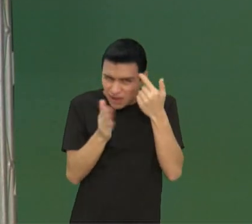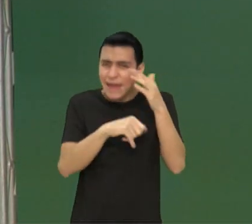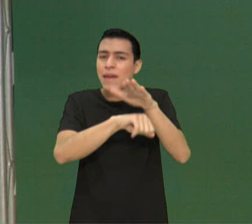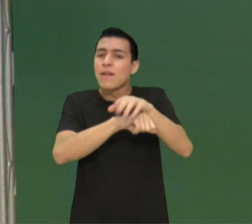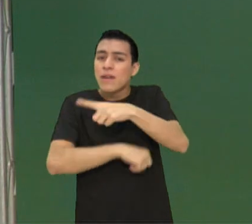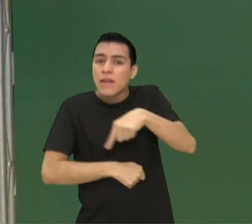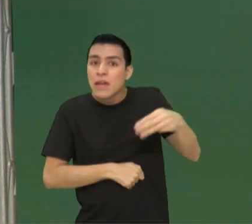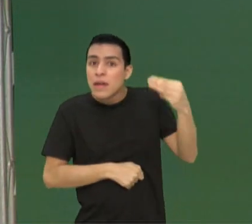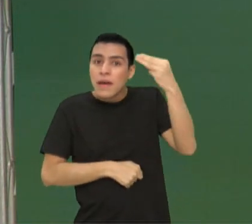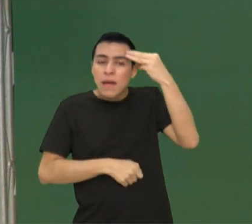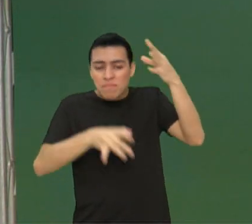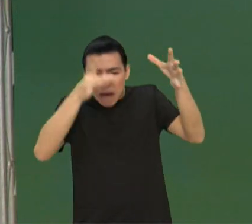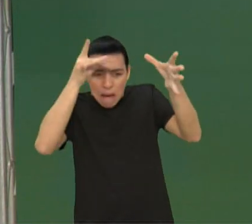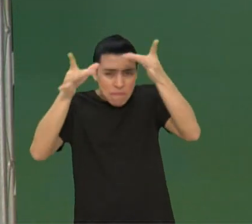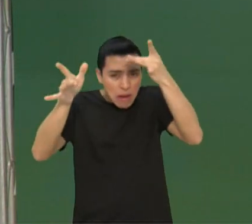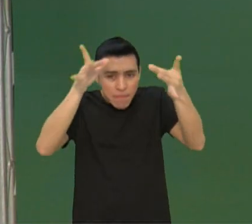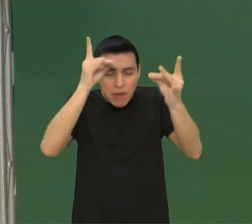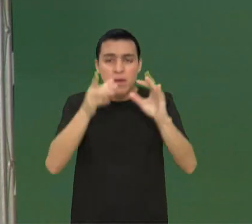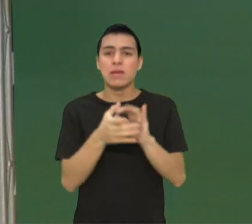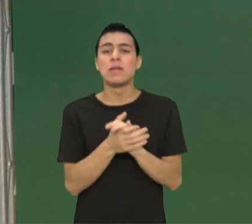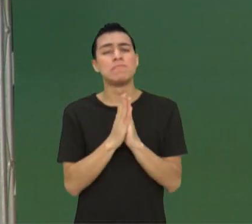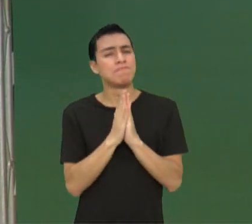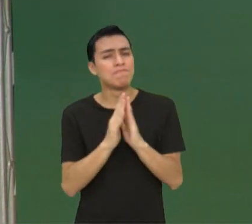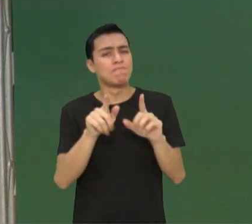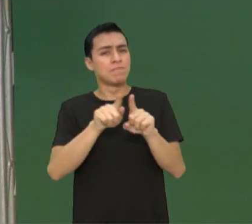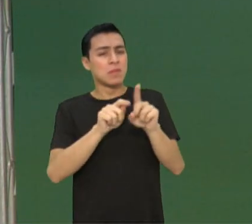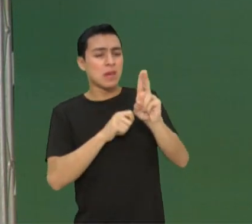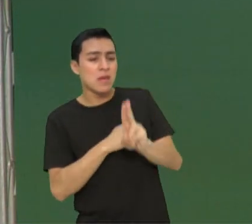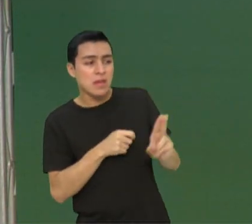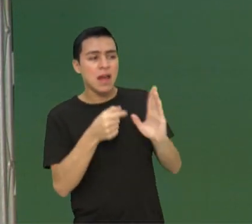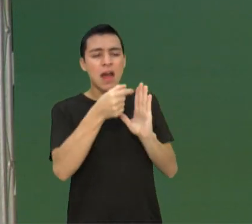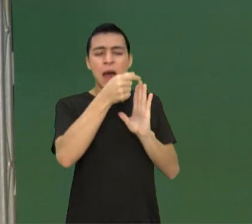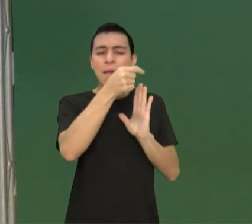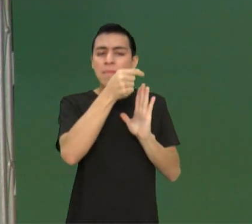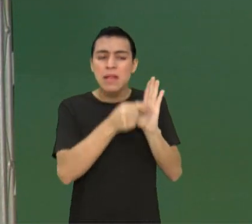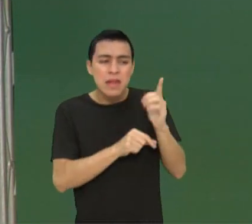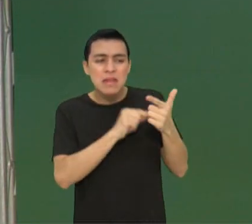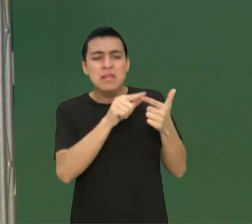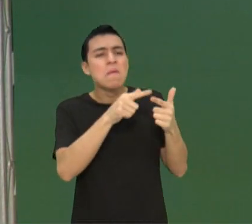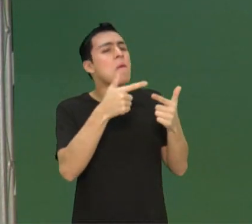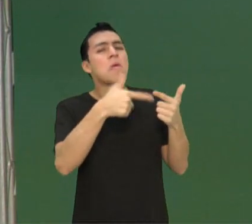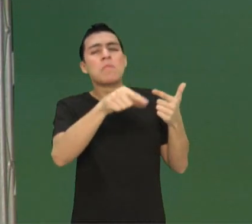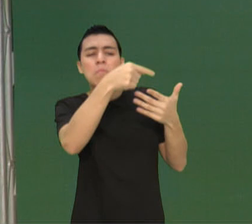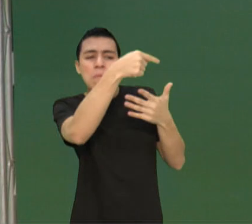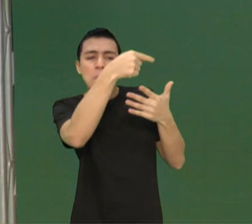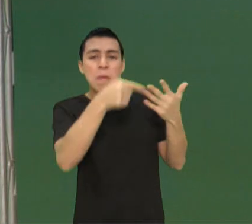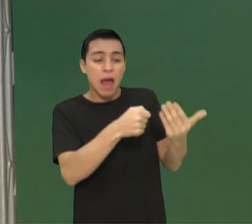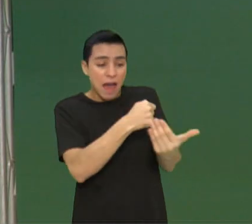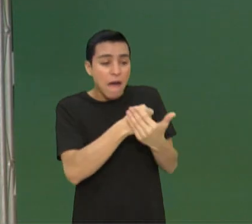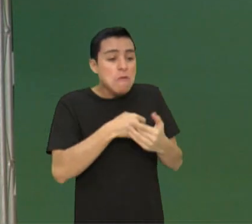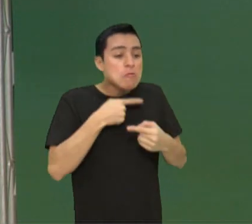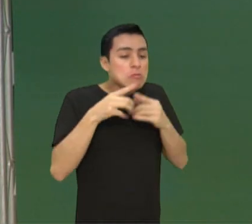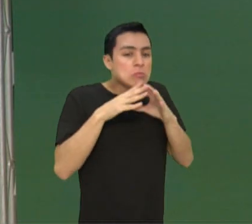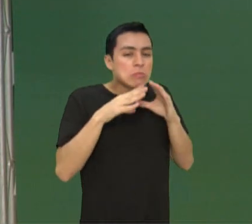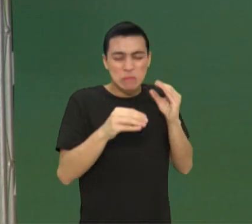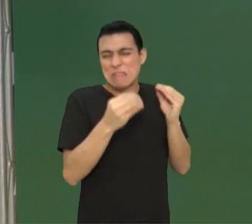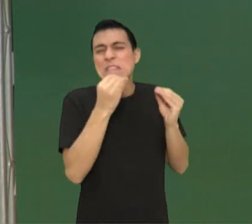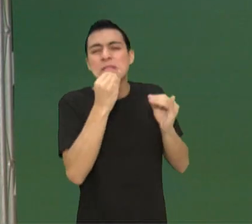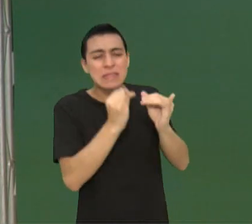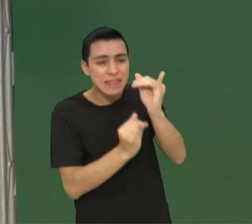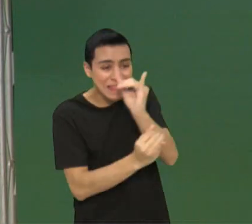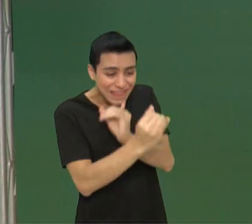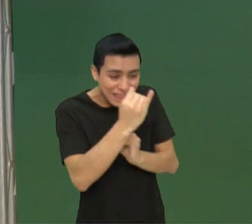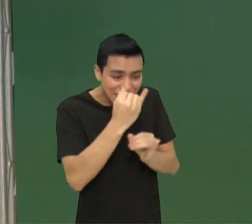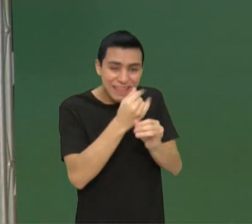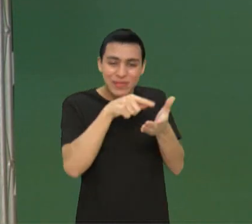memória. E utilizar os aplicativos e demais meios para tirar suas dúvidas. Não tenham dúvidas.